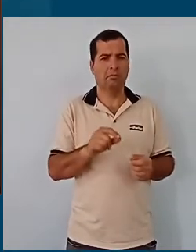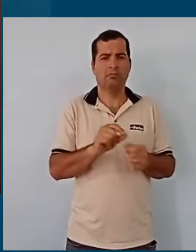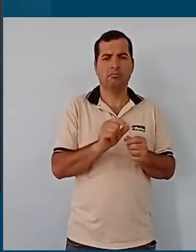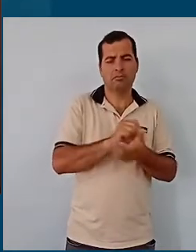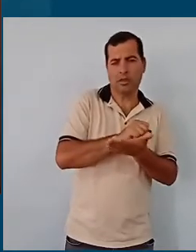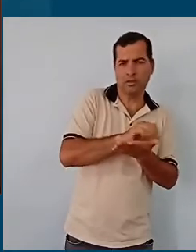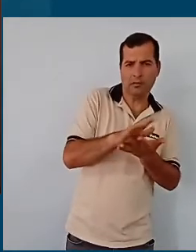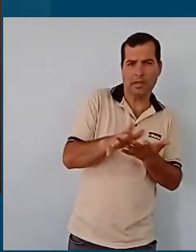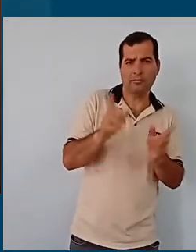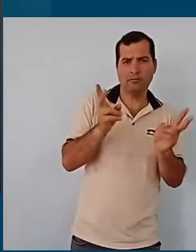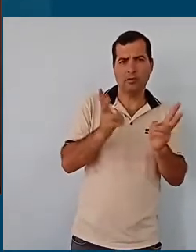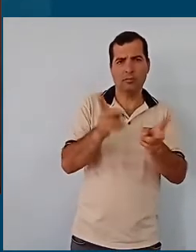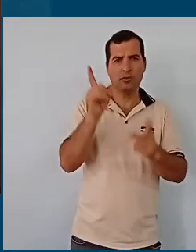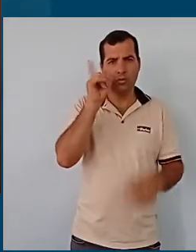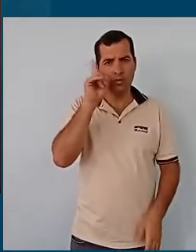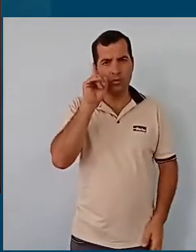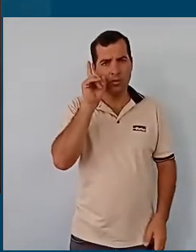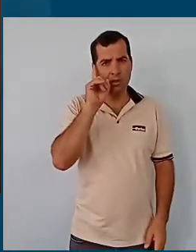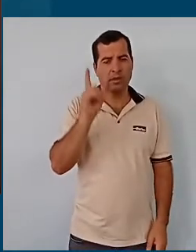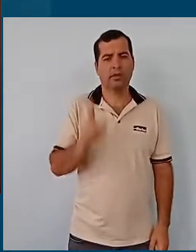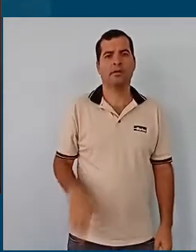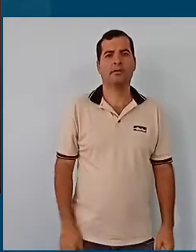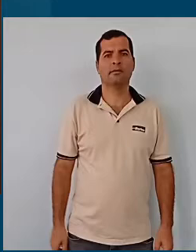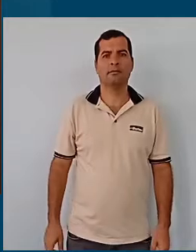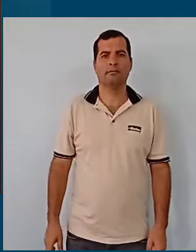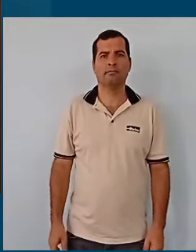que se produz na sala, no grupo,